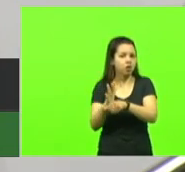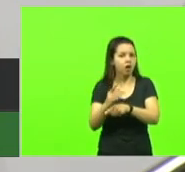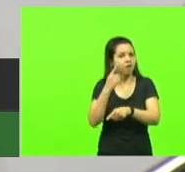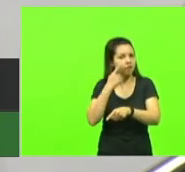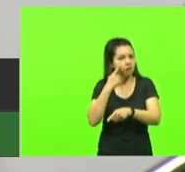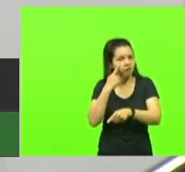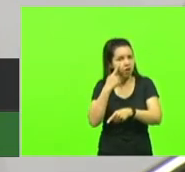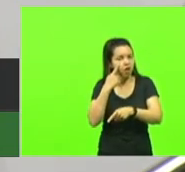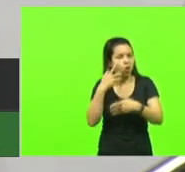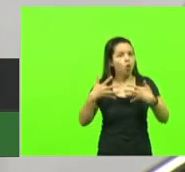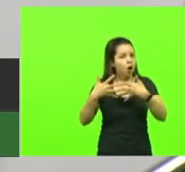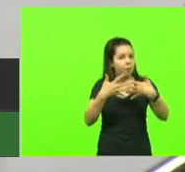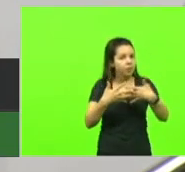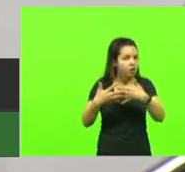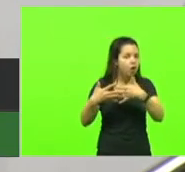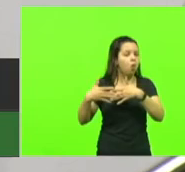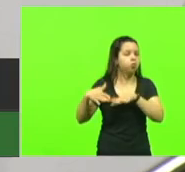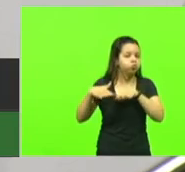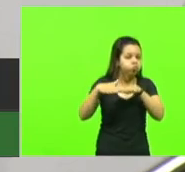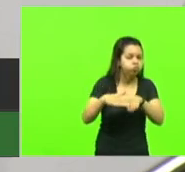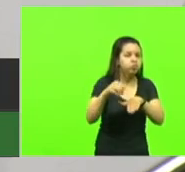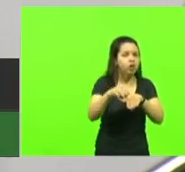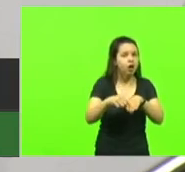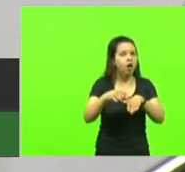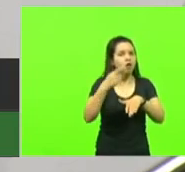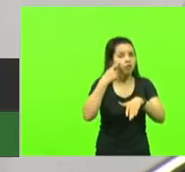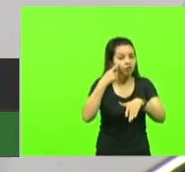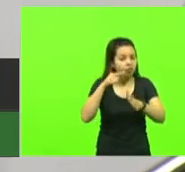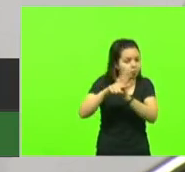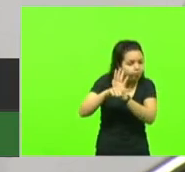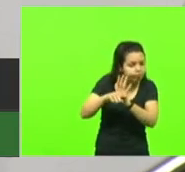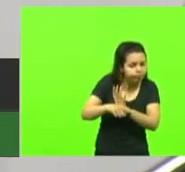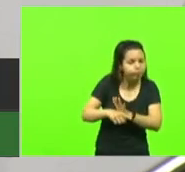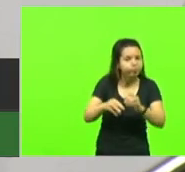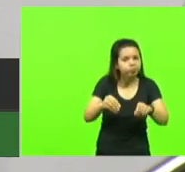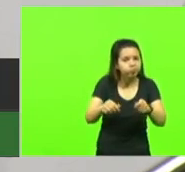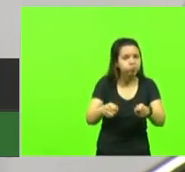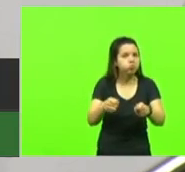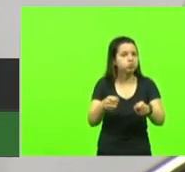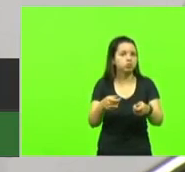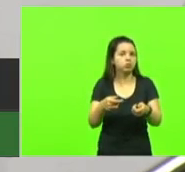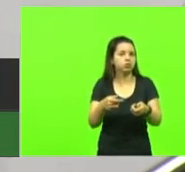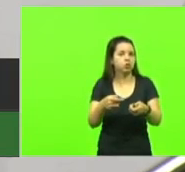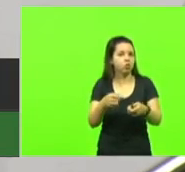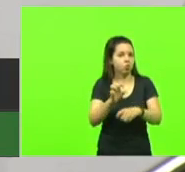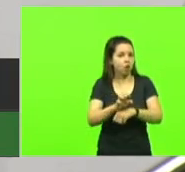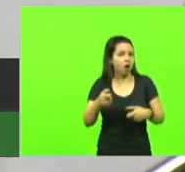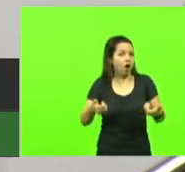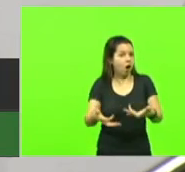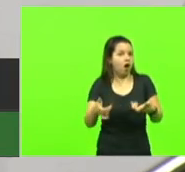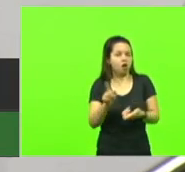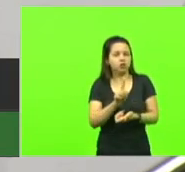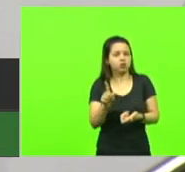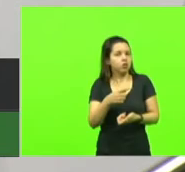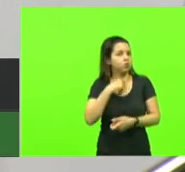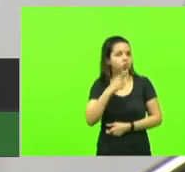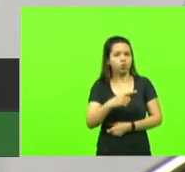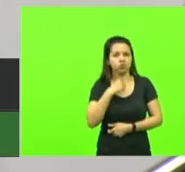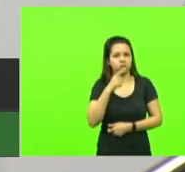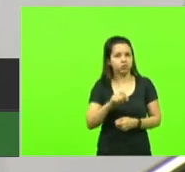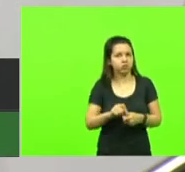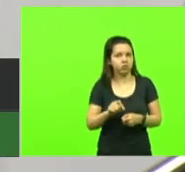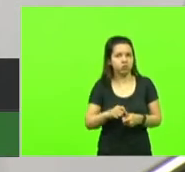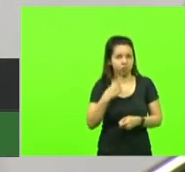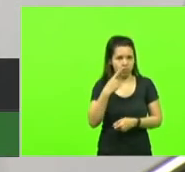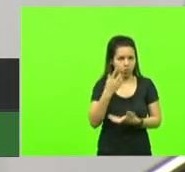caminhão, leva para lá, para poder fazer análise do solo, para poder não cobrar, o Estado não gastar, eu não estou conseguindo fazer. Tu quer uma parte,